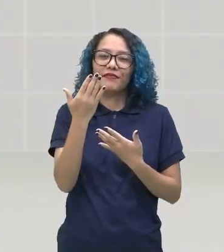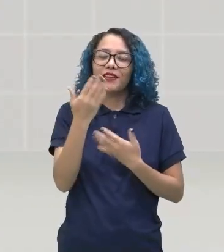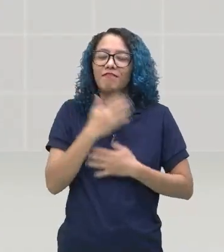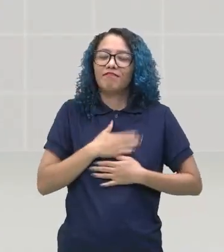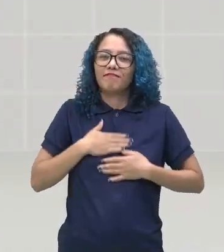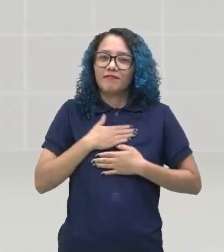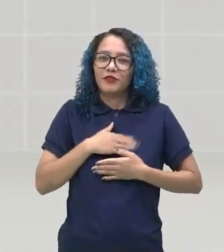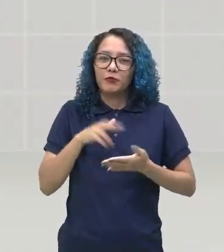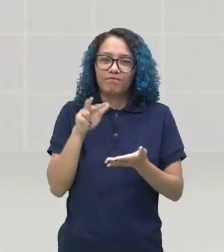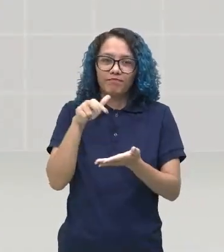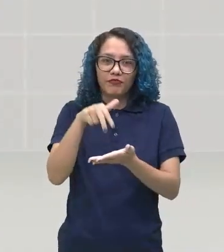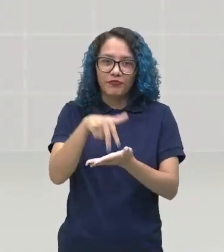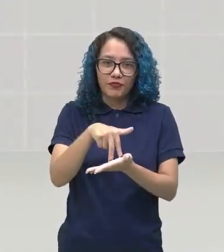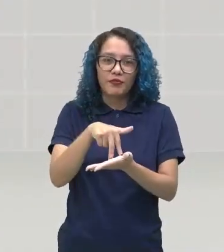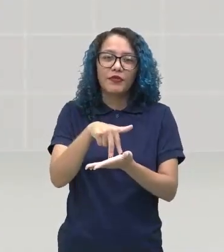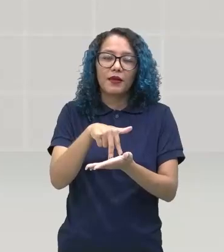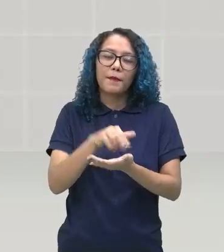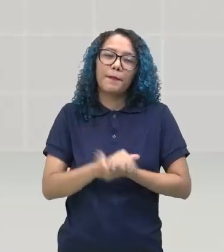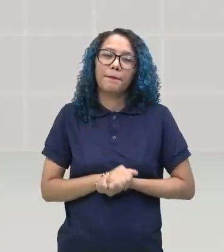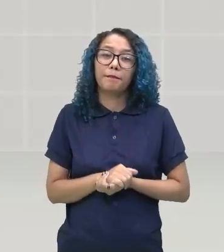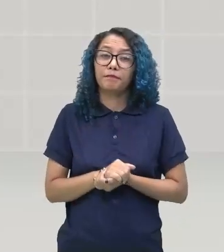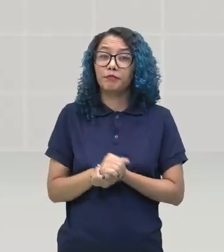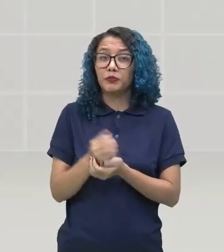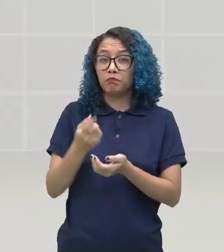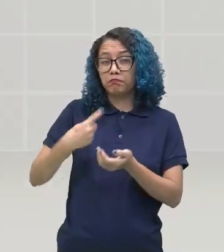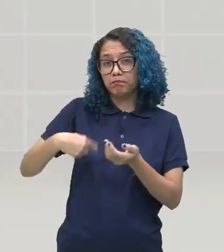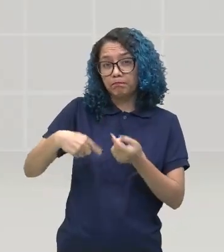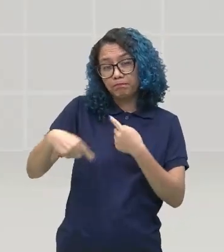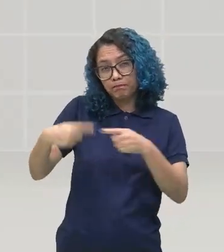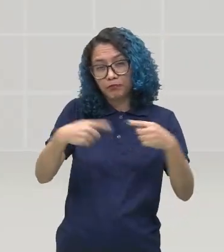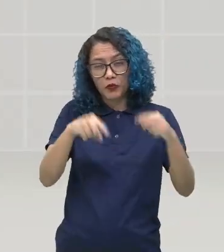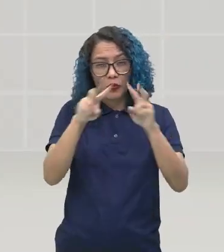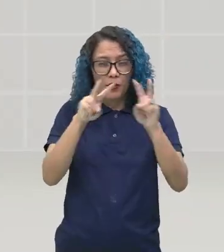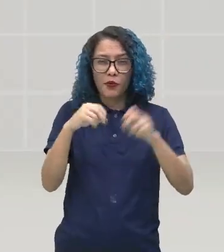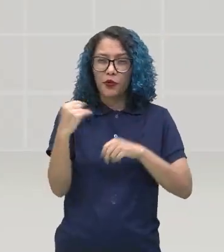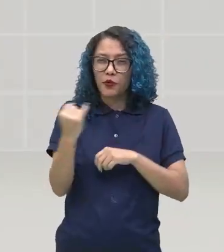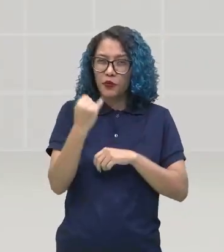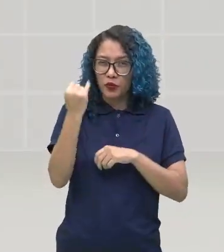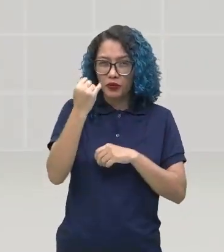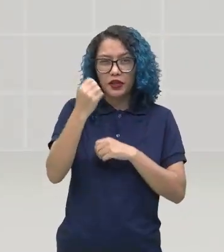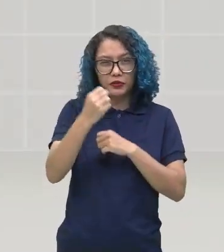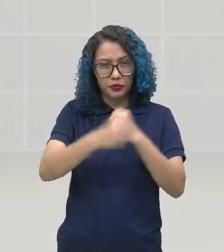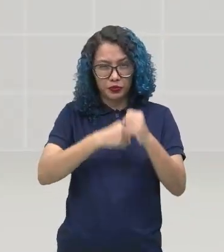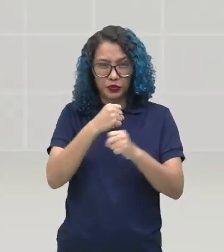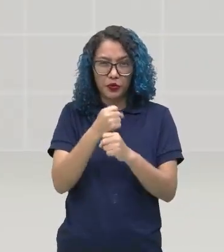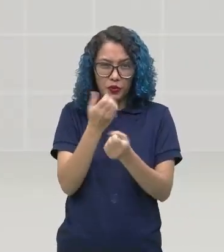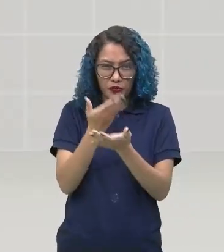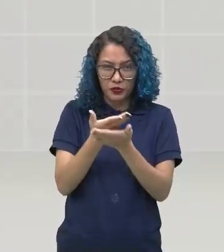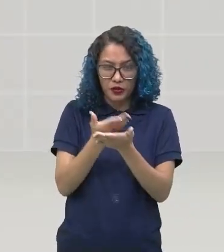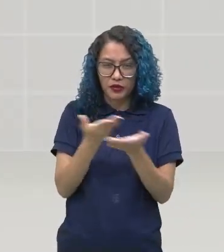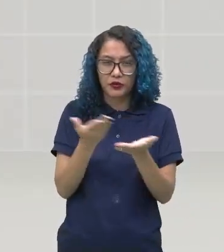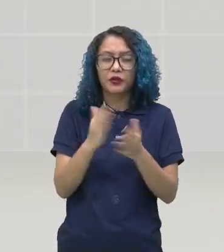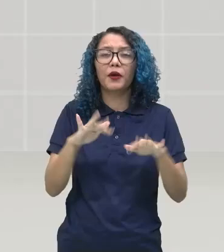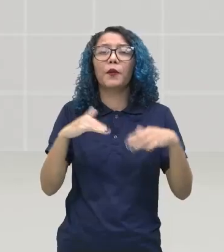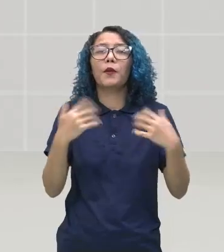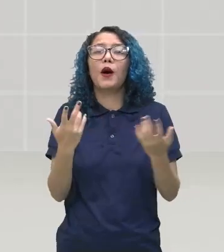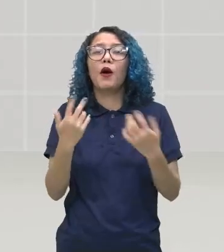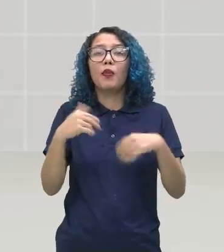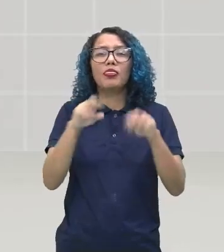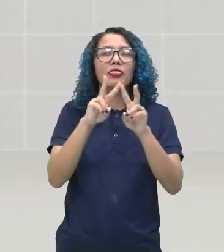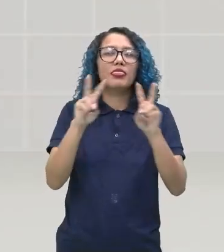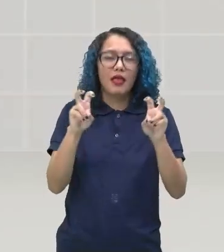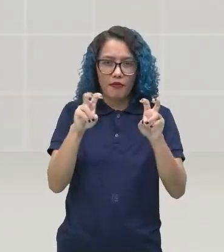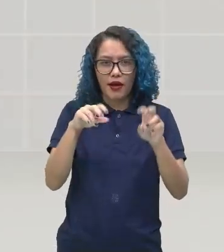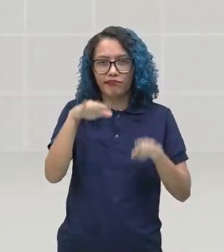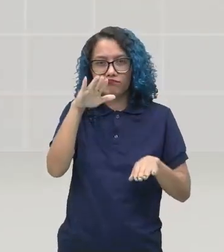estarmos aqui no dia de hoje para tratarmos de um tema extremamente relevante para esse ano letivo, que é a recomposição das aprendizagens. Eu